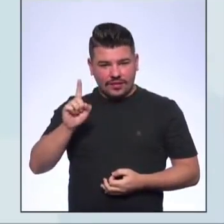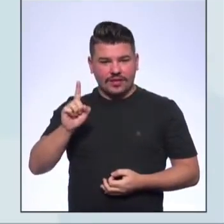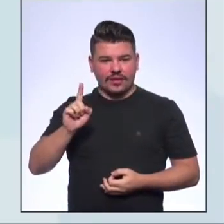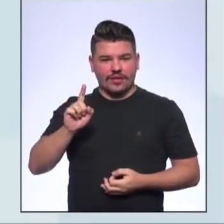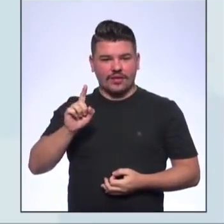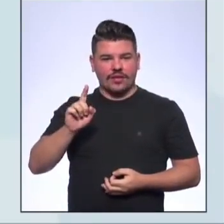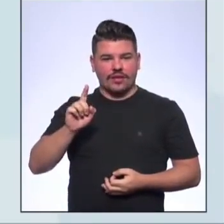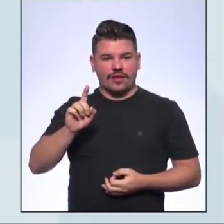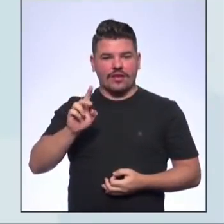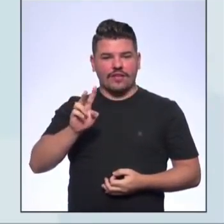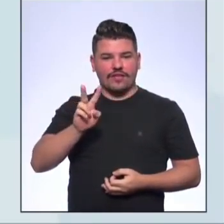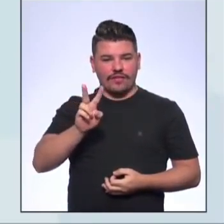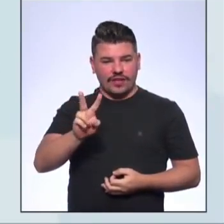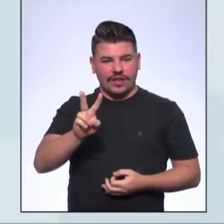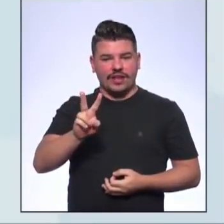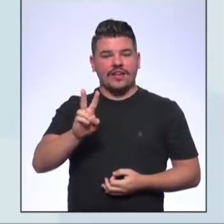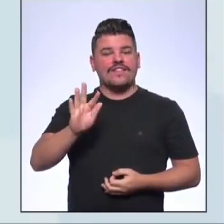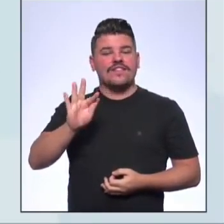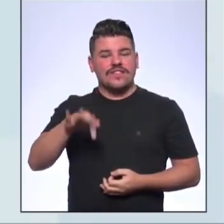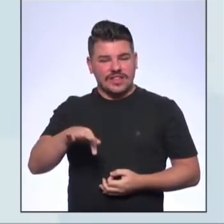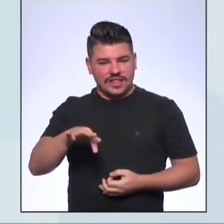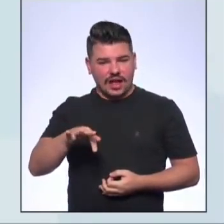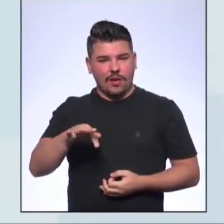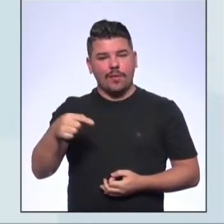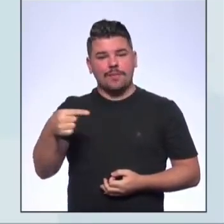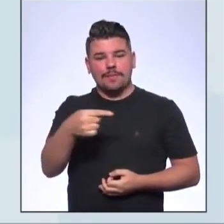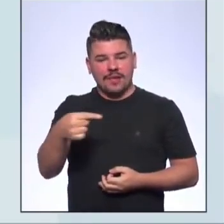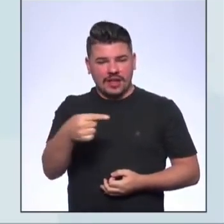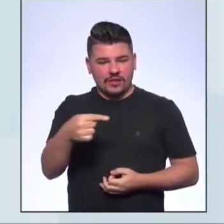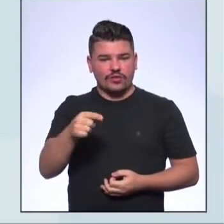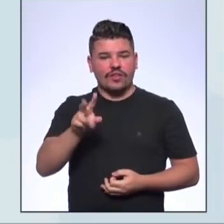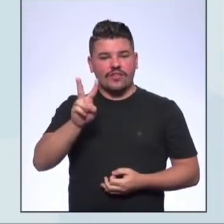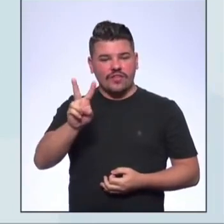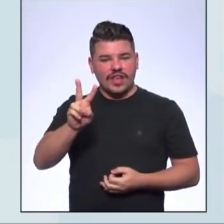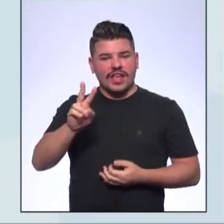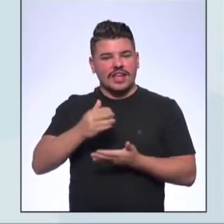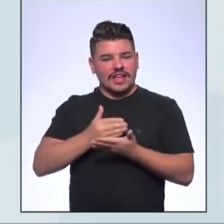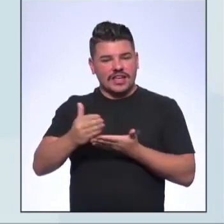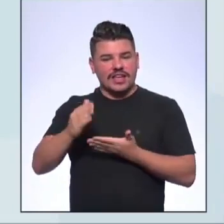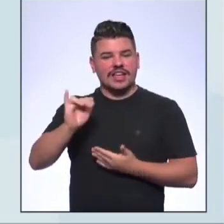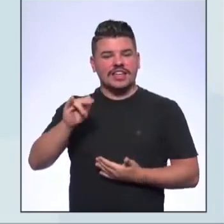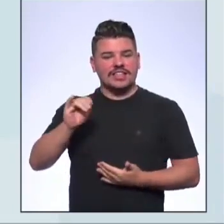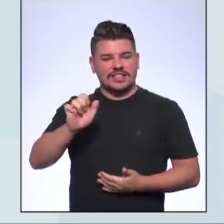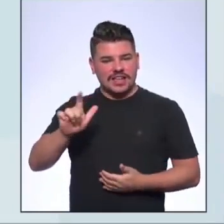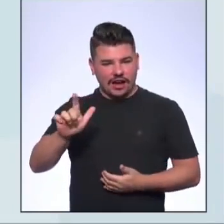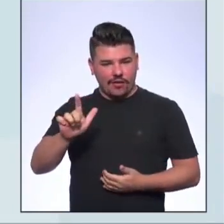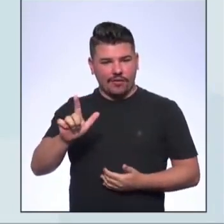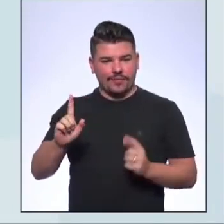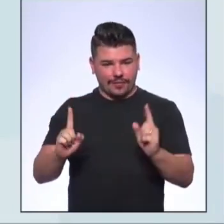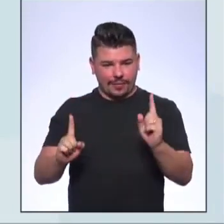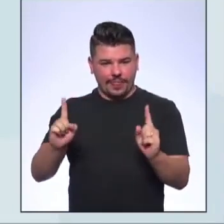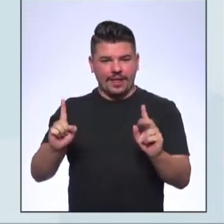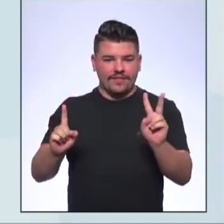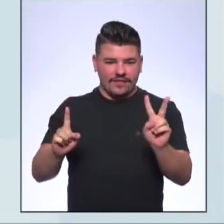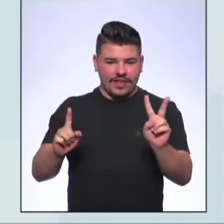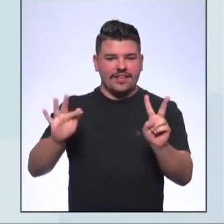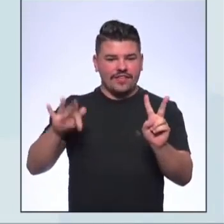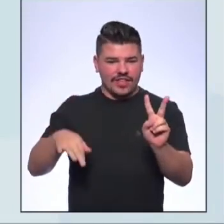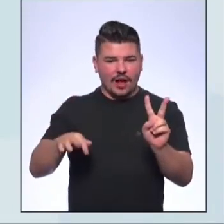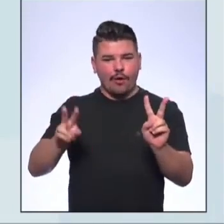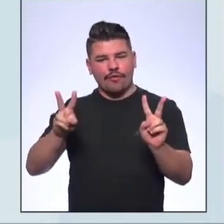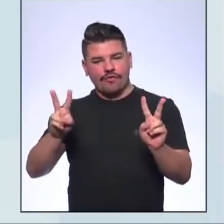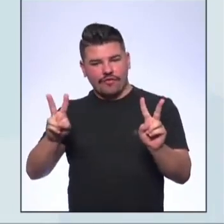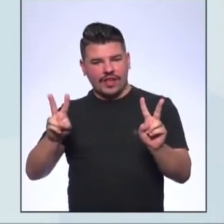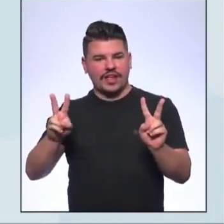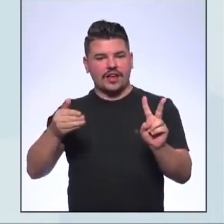tem um gás lá no volume inicial, forneci calor para esse gás, energia, né, para as moléculas. Essa variação do volume, né, vai ter uma